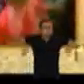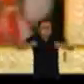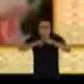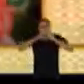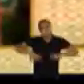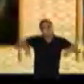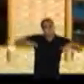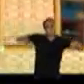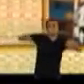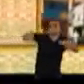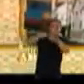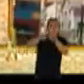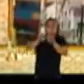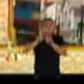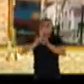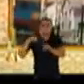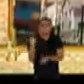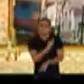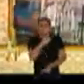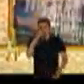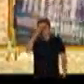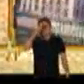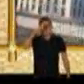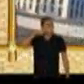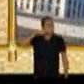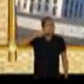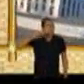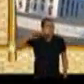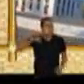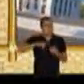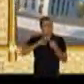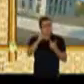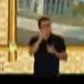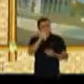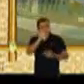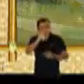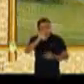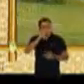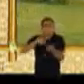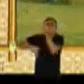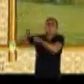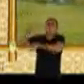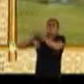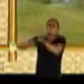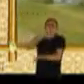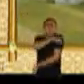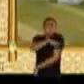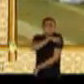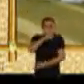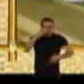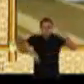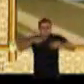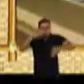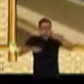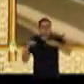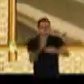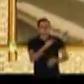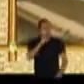reizado? Da nossa história sem Parnaíba, Oeiras e dos nossos heróis sem a batalha do